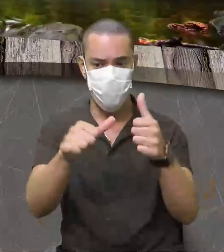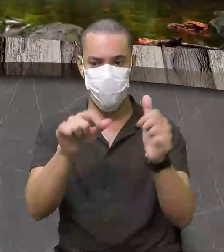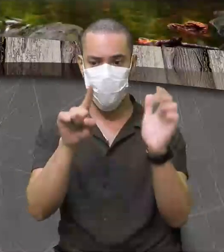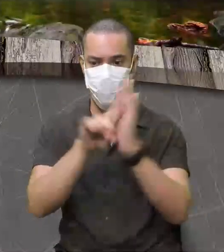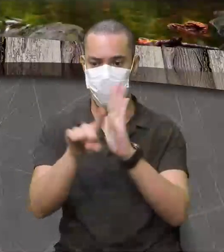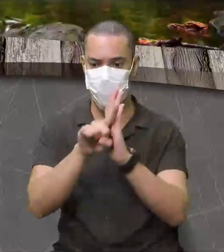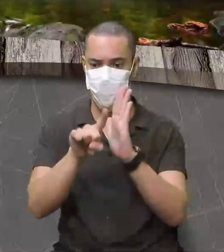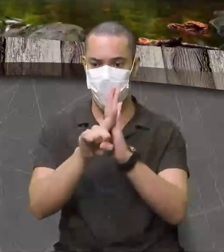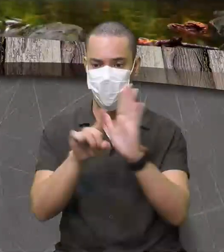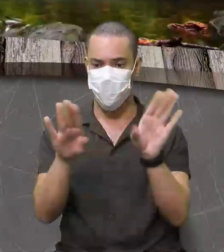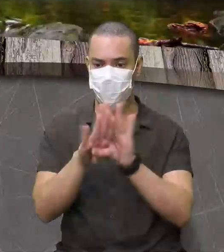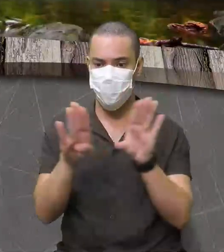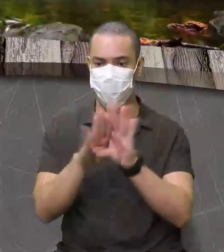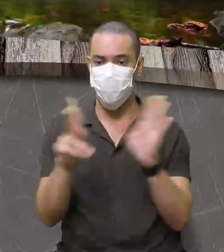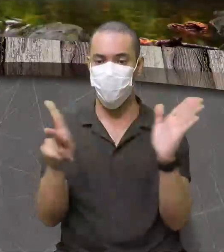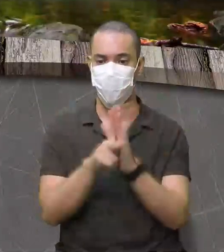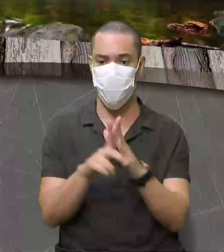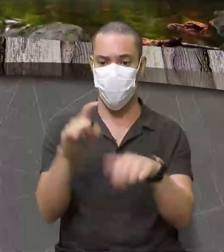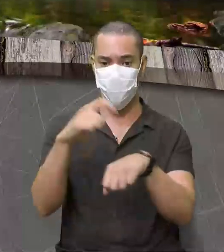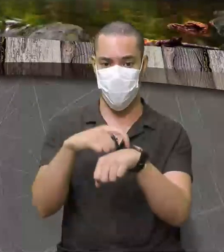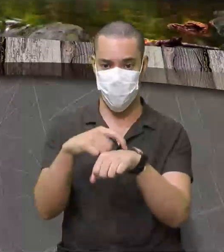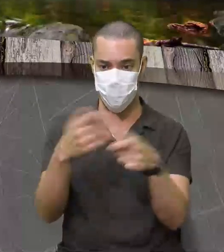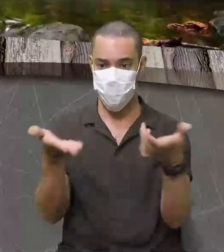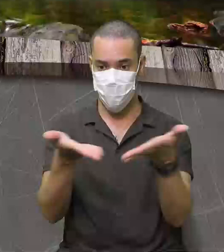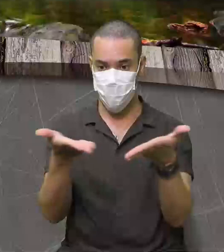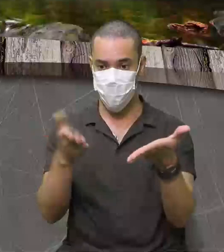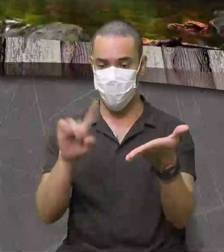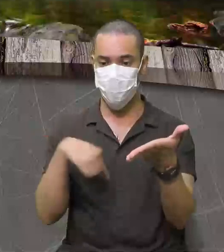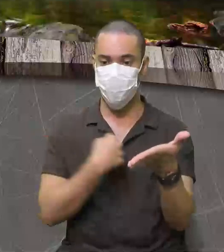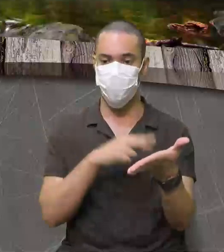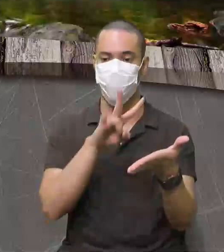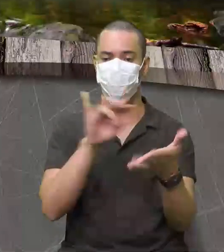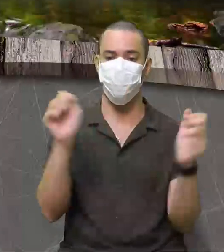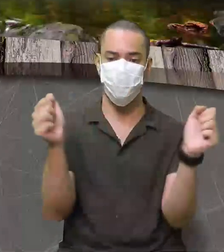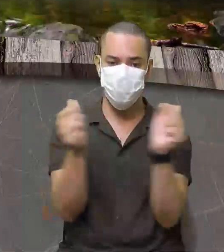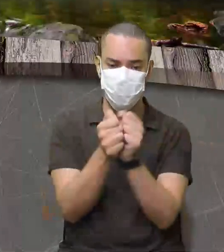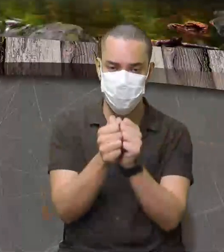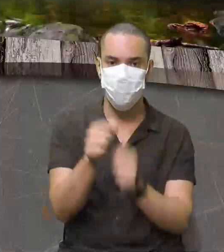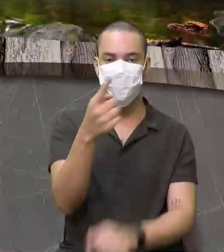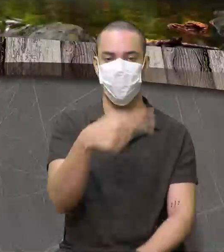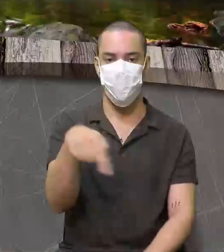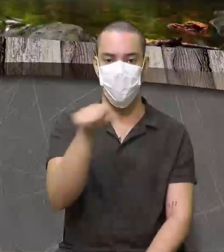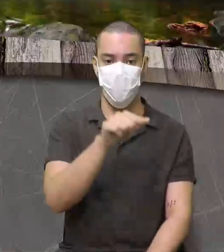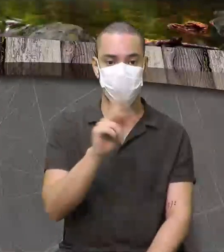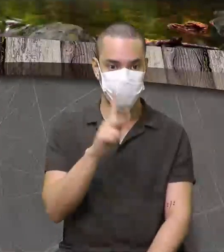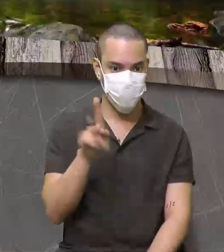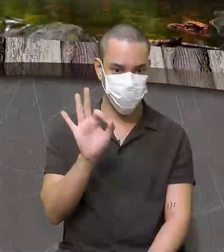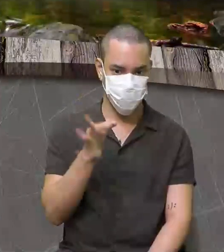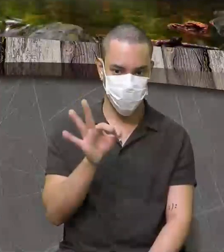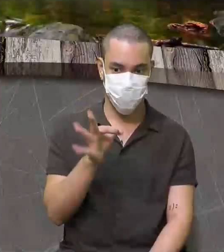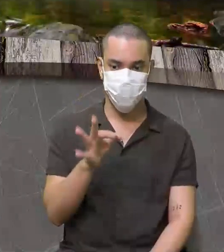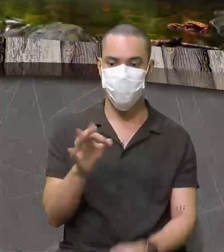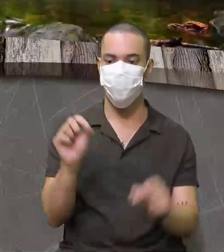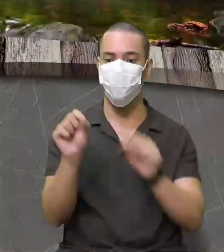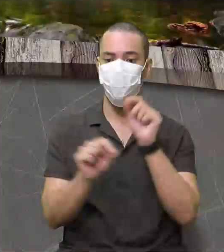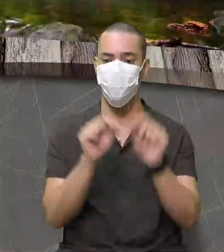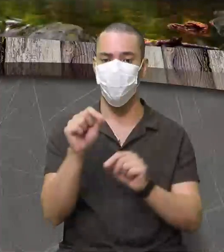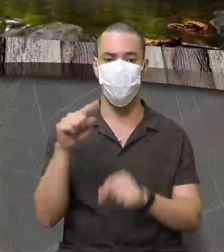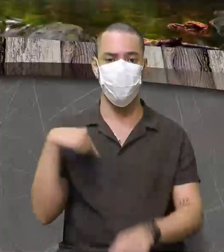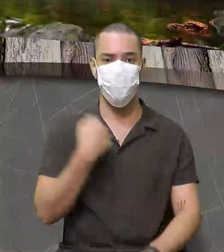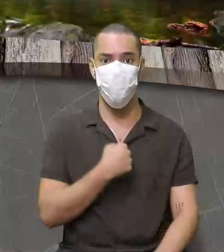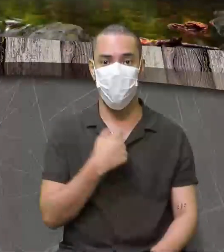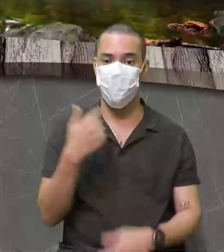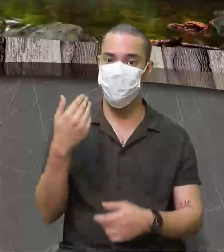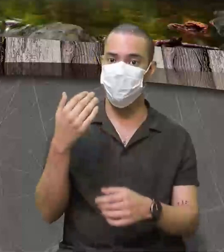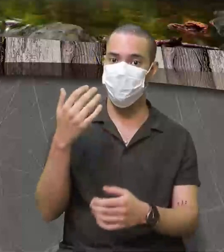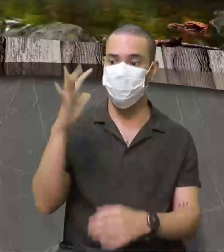questõezinhas para esse momento, né, que a gente vai junto com vocês, né, professor? Exatamente. Estamos trabalhando, tá bom?